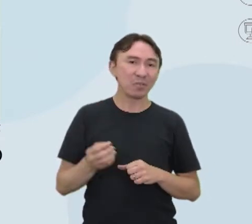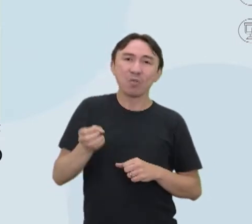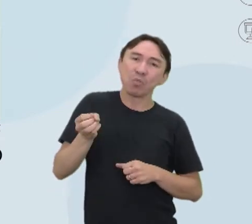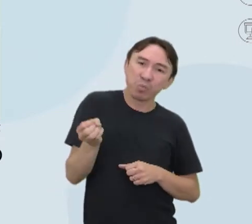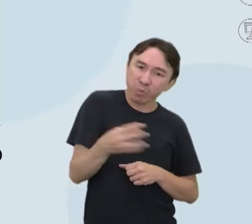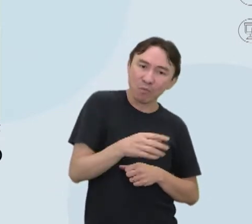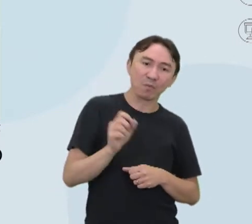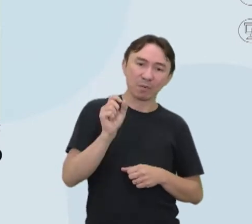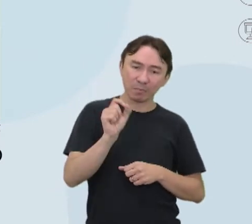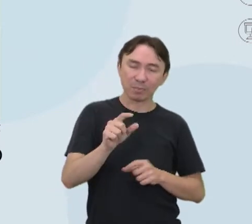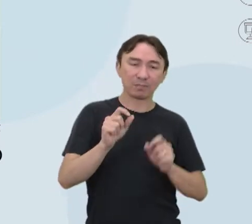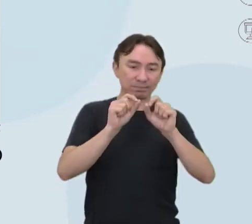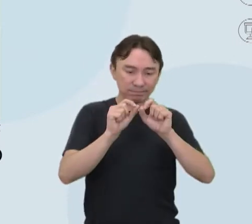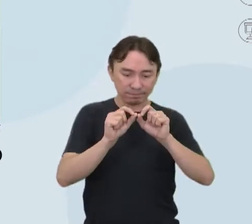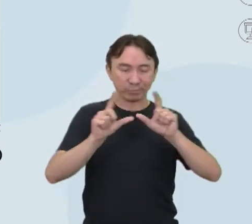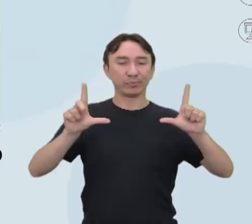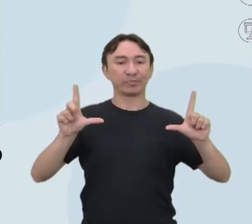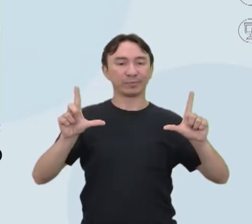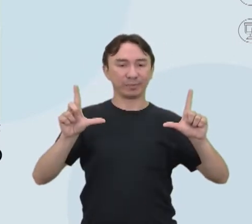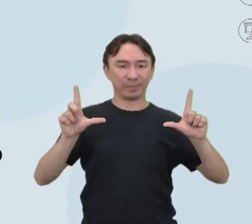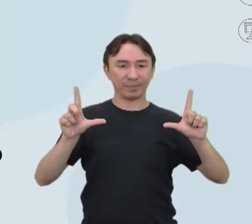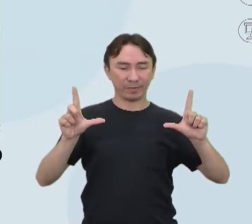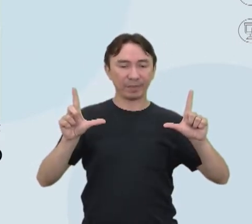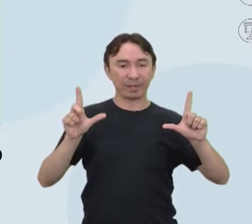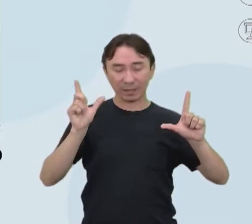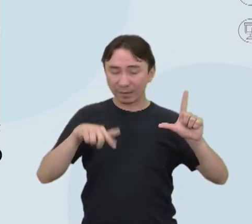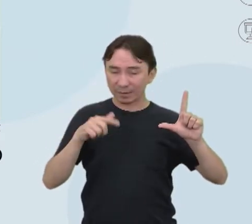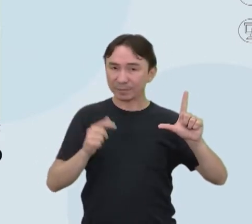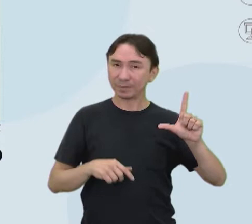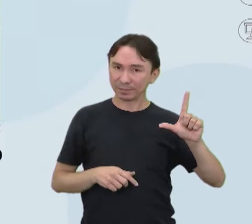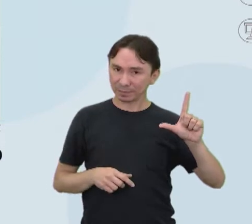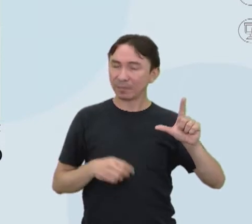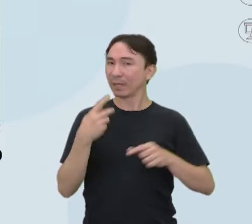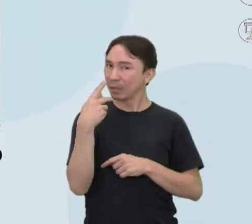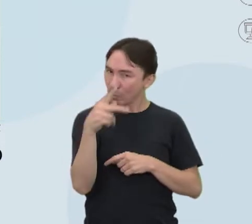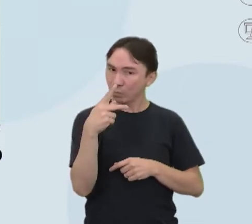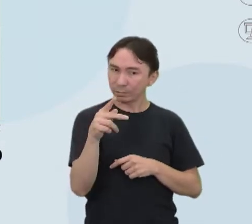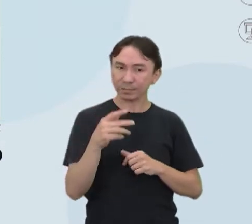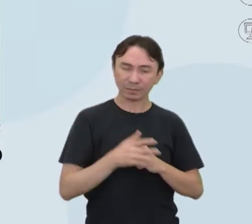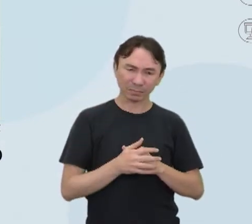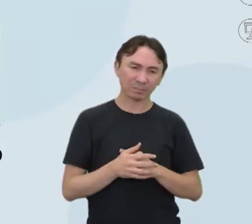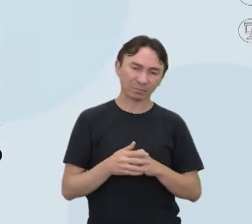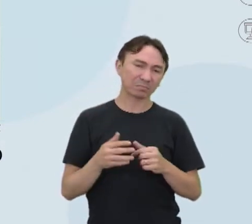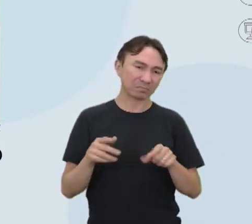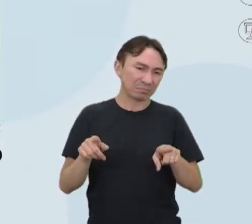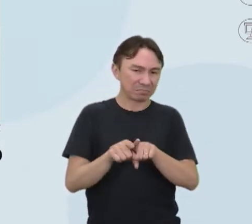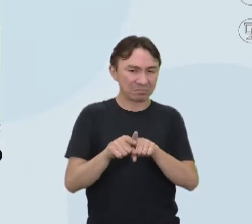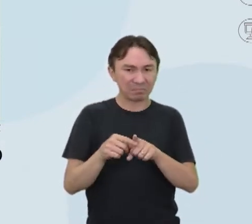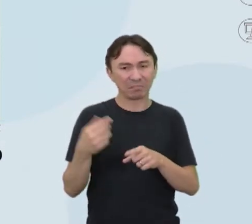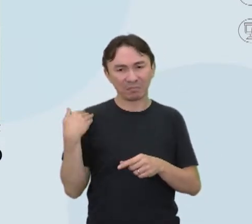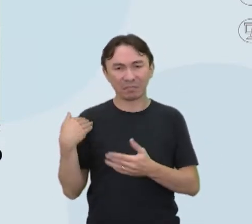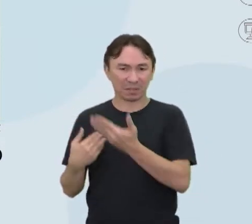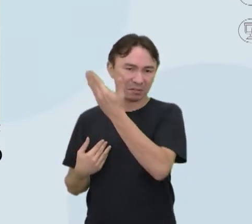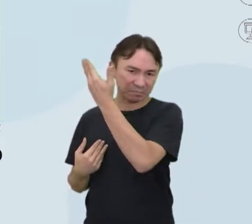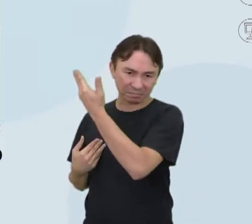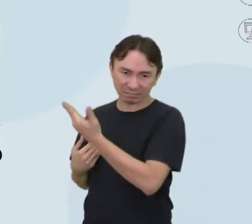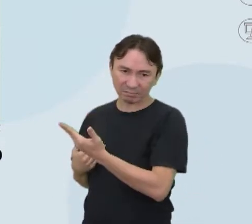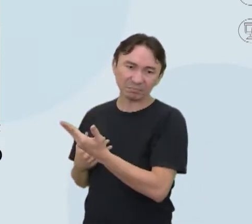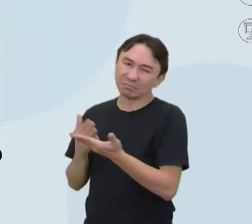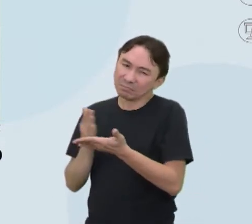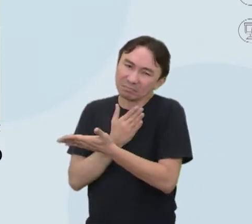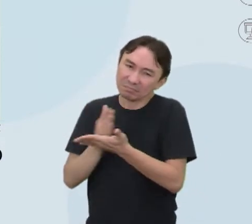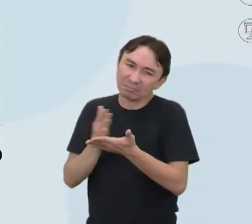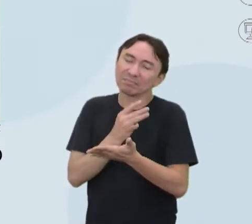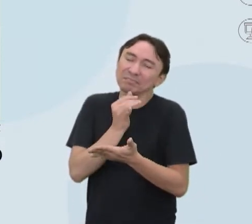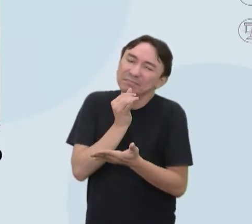novo formulário. Então, essa cruzinha coloridinha é onde você clica e abre o seu. Mas do lado tem alguns formulários de exemplo, como imagens, bem bonitinho. Se